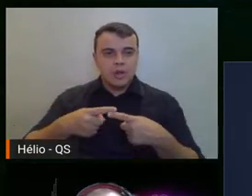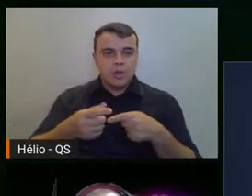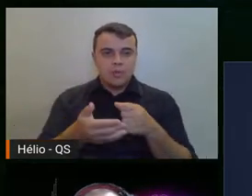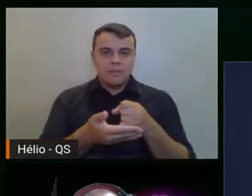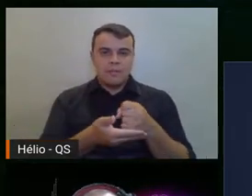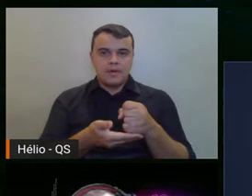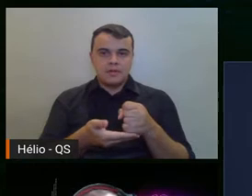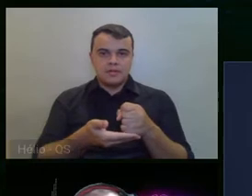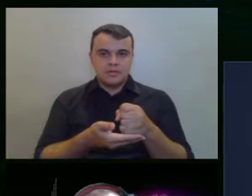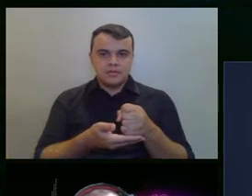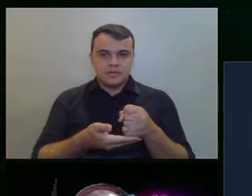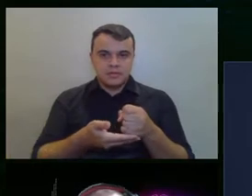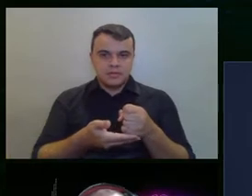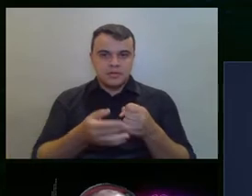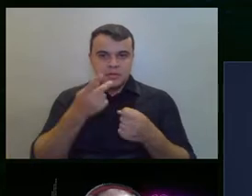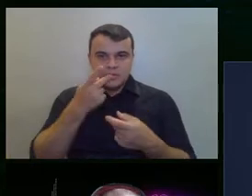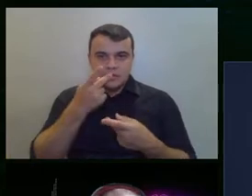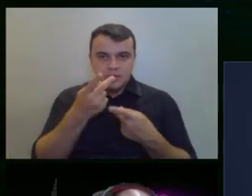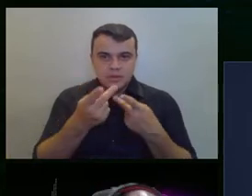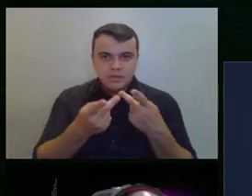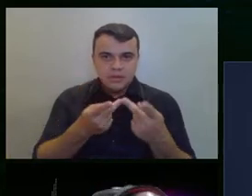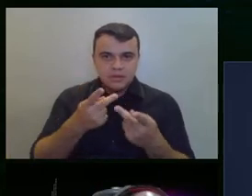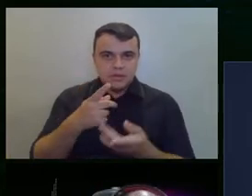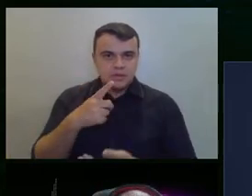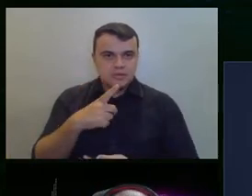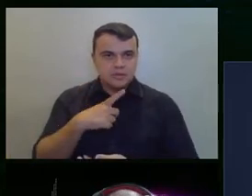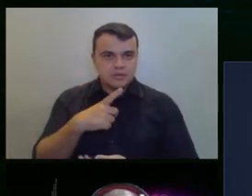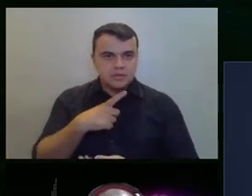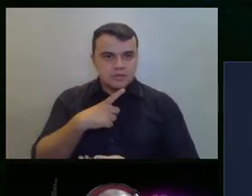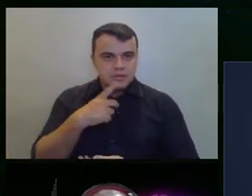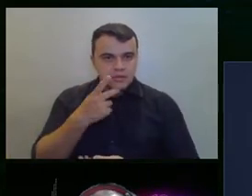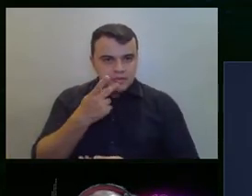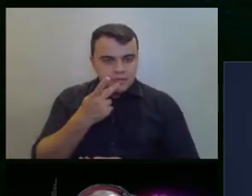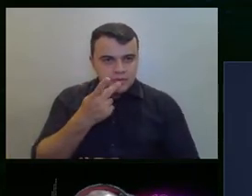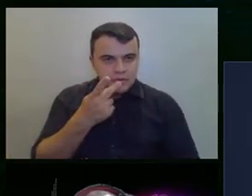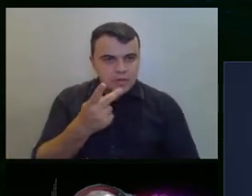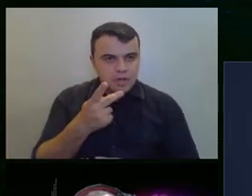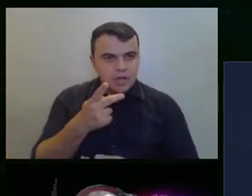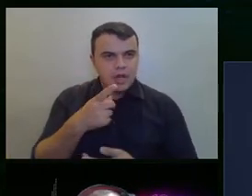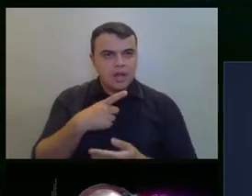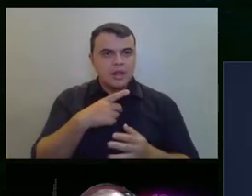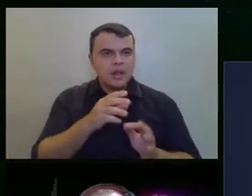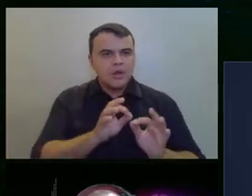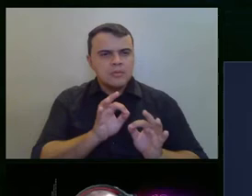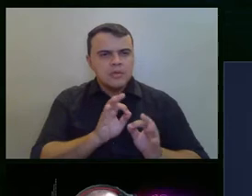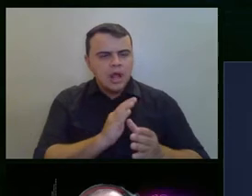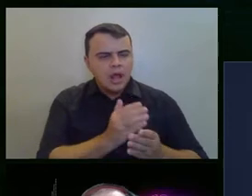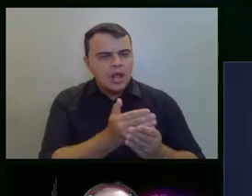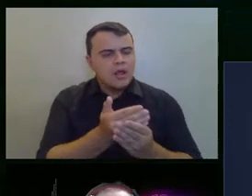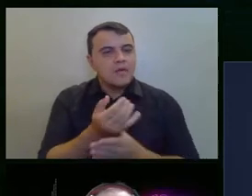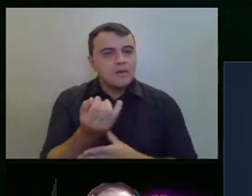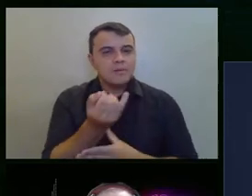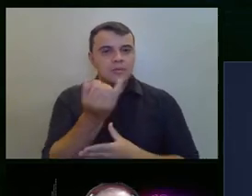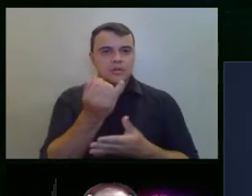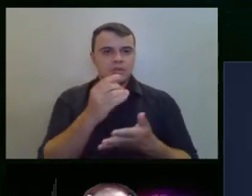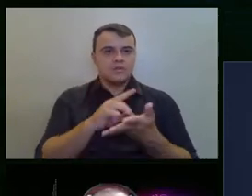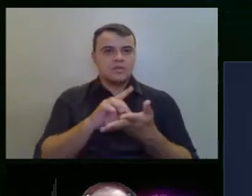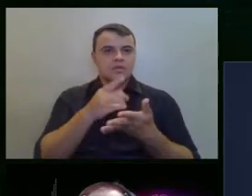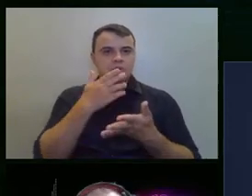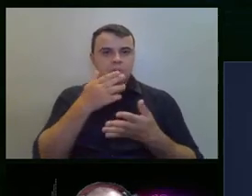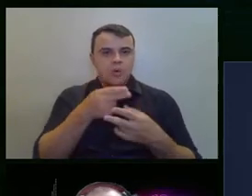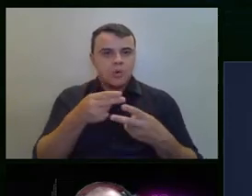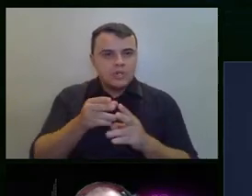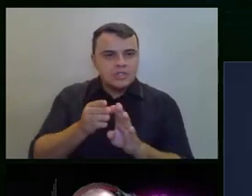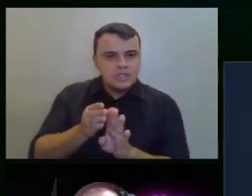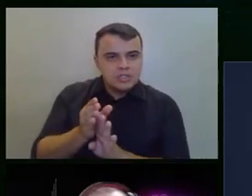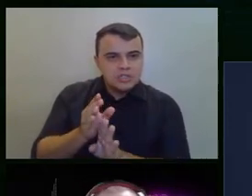básico né quando a gente tá falando ali por exemplo de manipulação de arquivos mas entender o que que é essencial e quais são aquelas pequenas